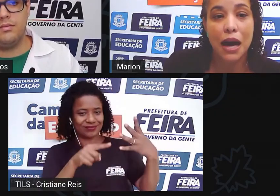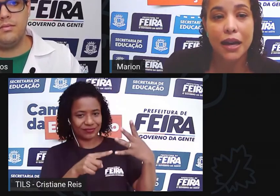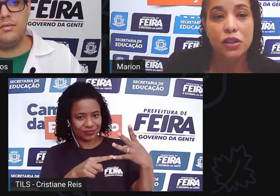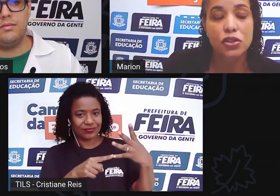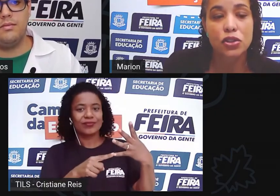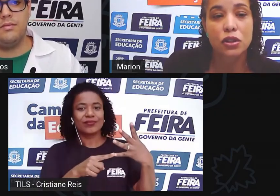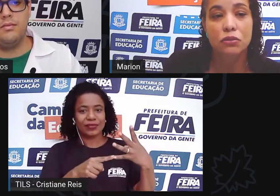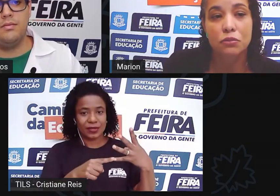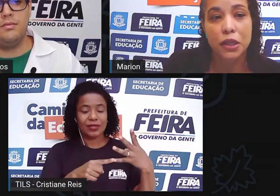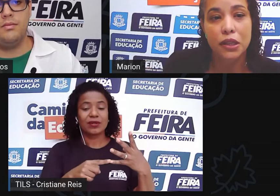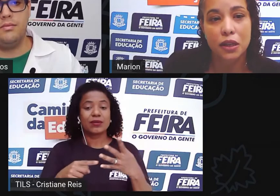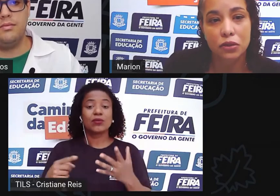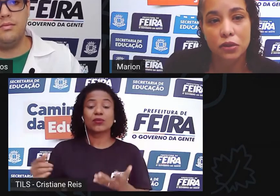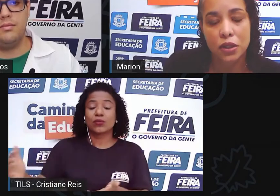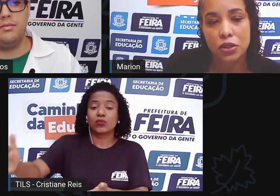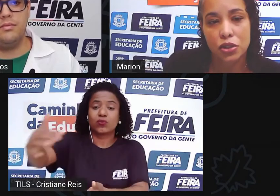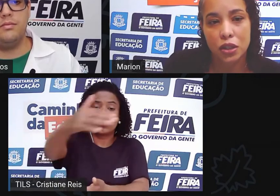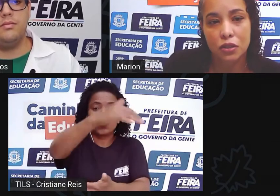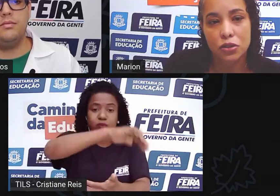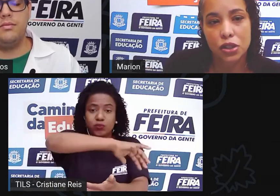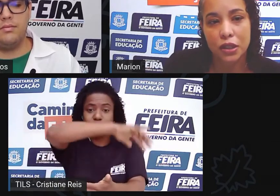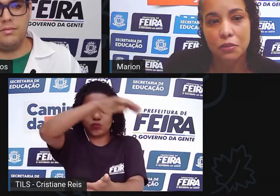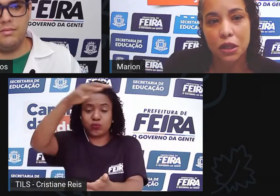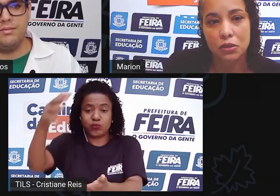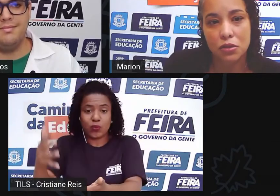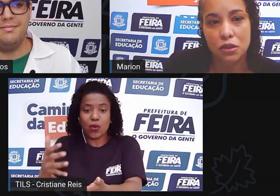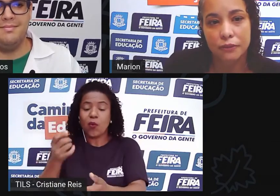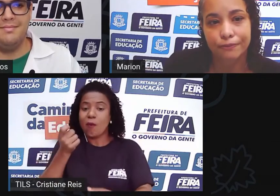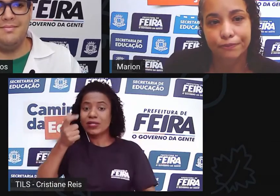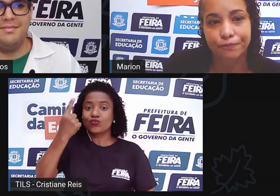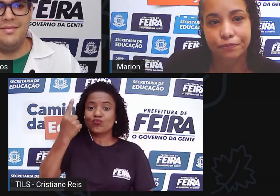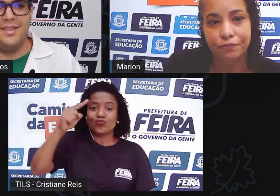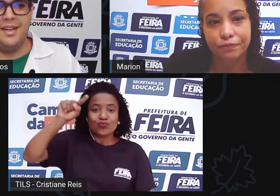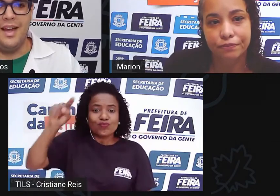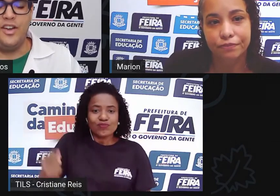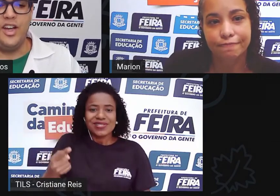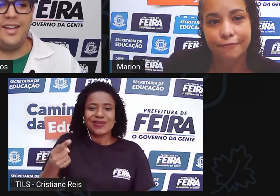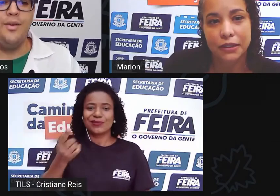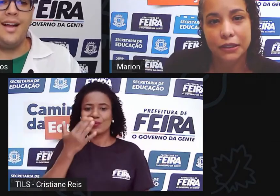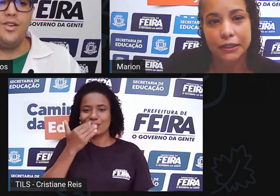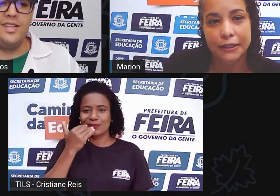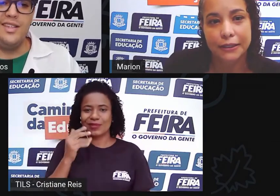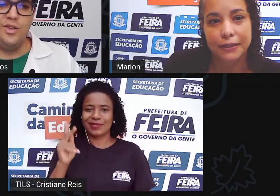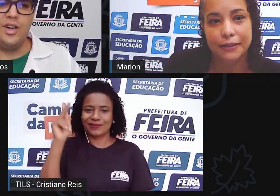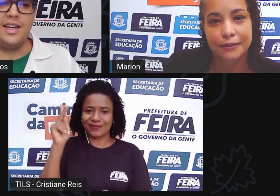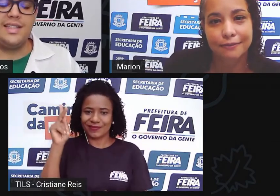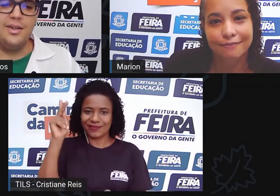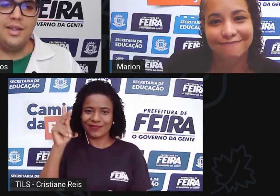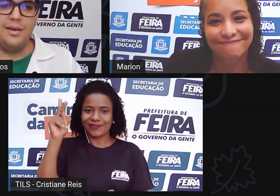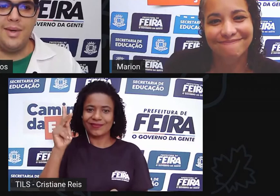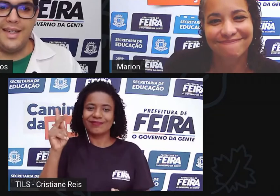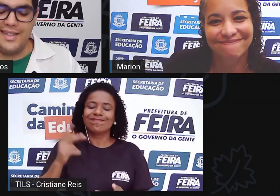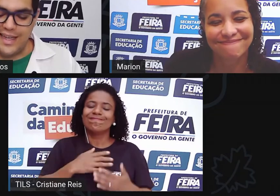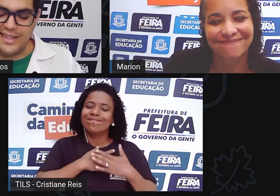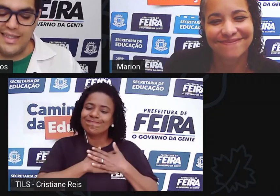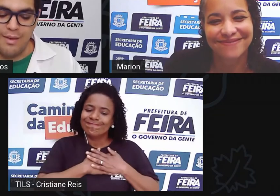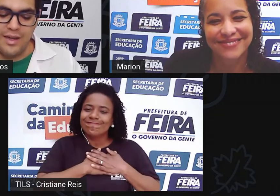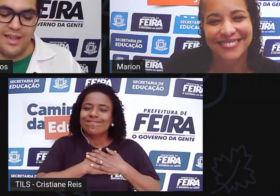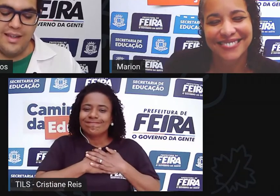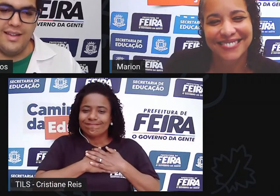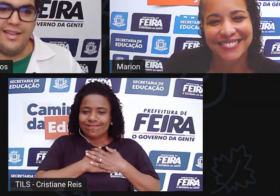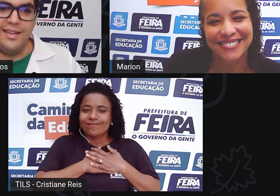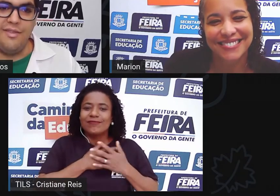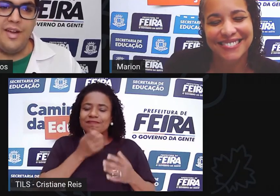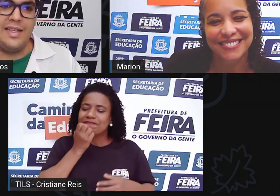arrecadamos mais de 1 milhão de quilos de alimentos. Ah, chega a dar um calorzinho no coração, né? Mas a gente sabe